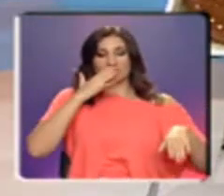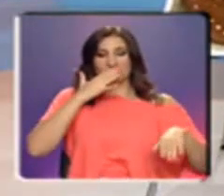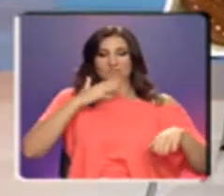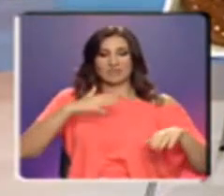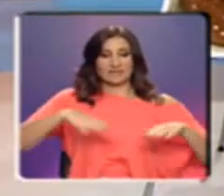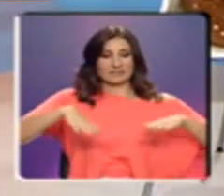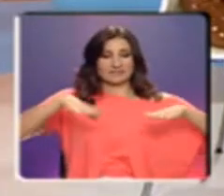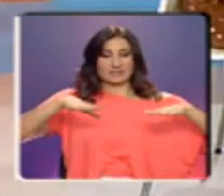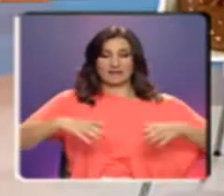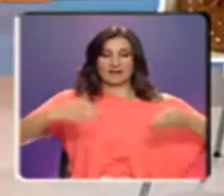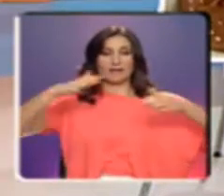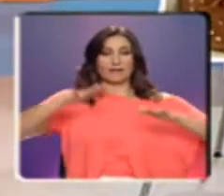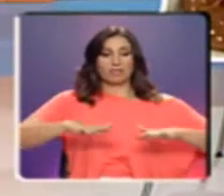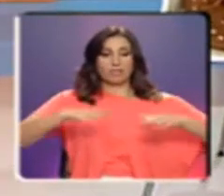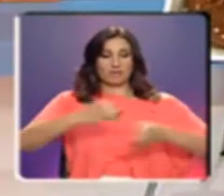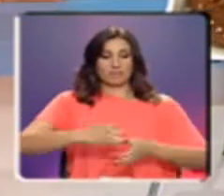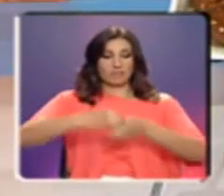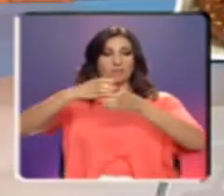no ar.